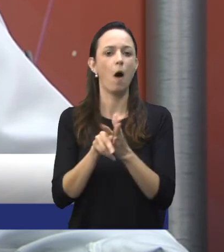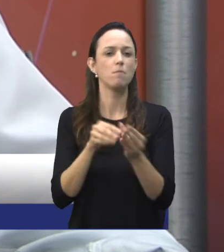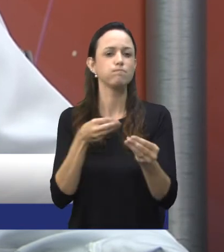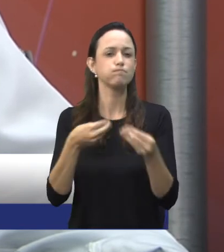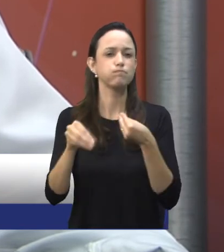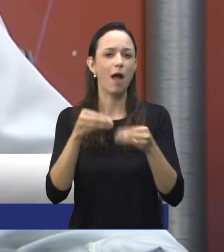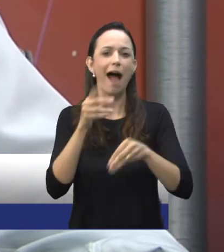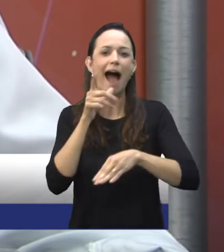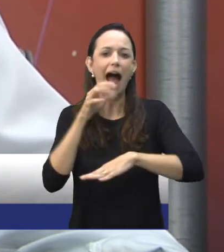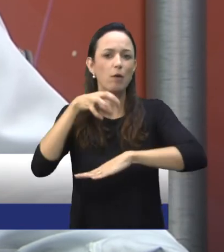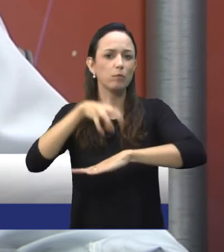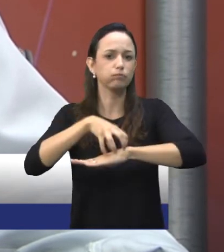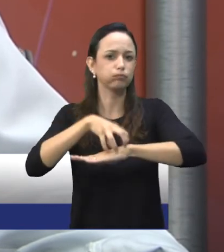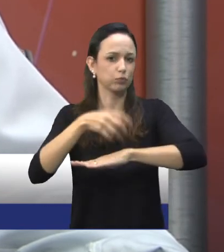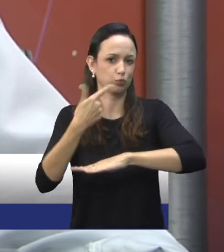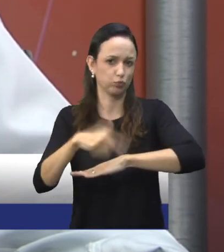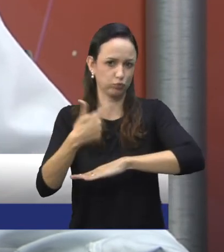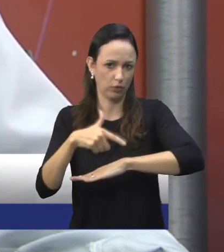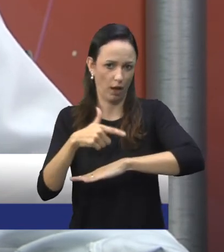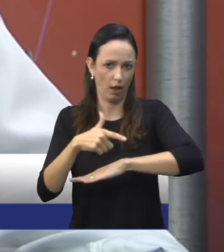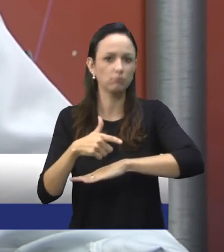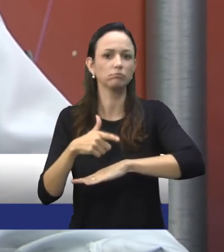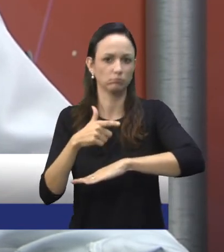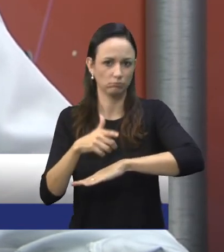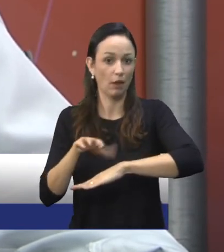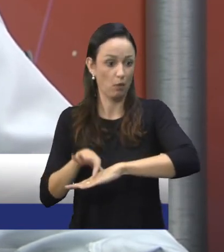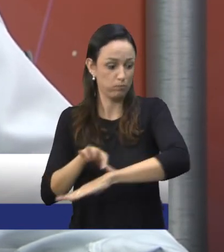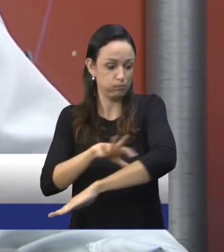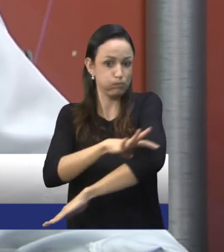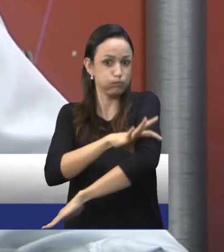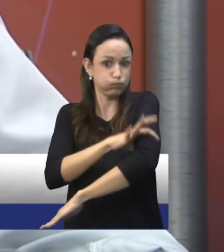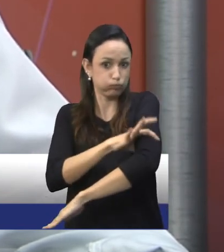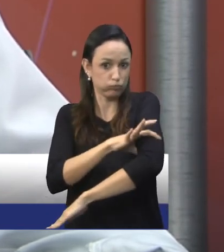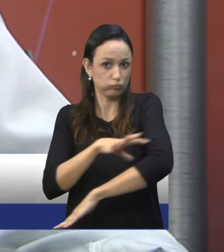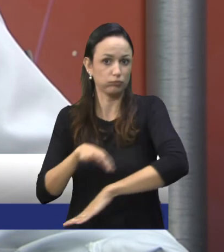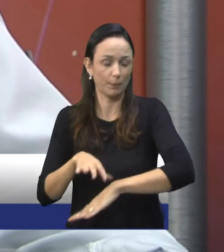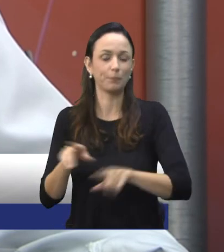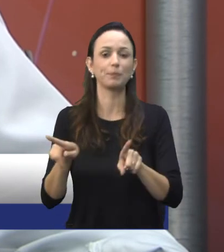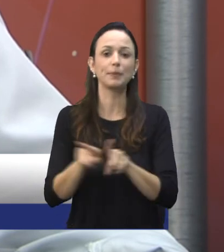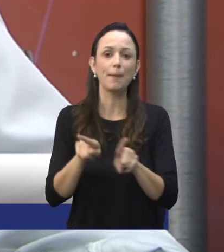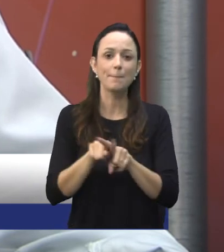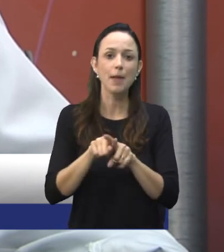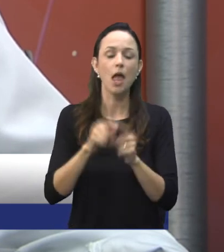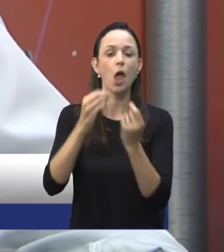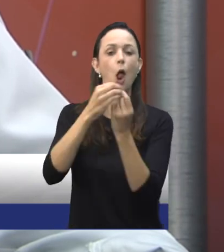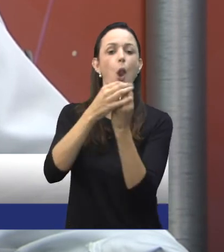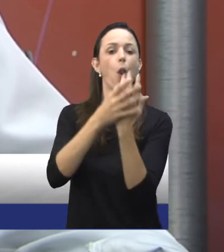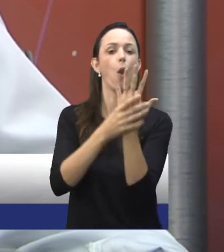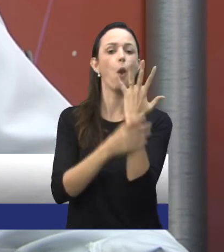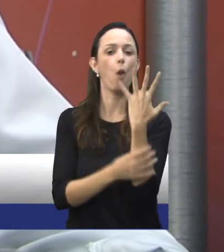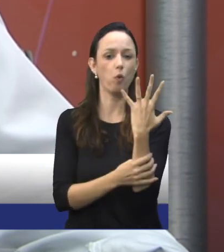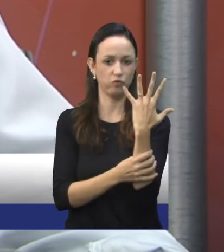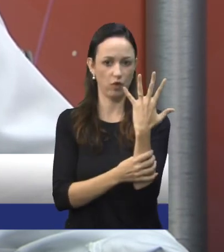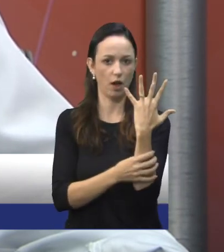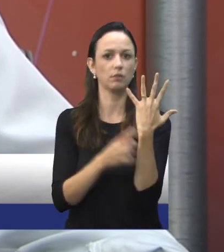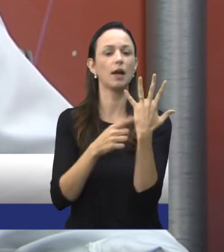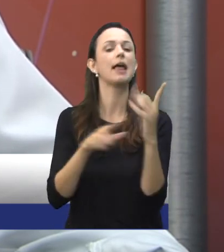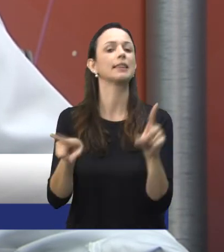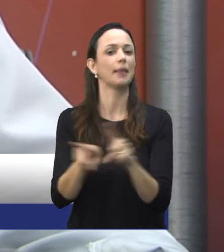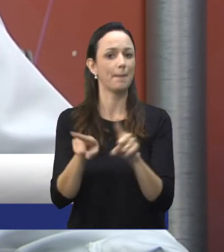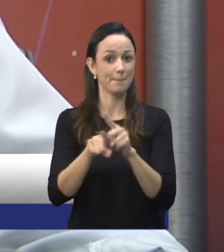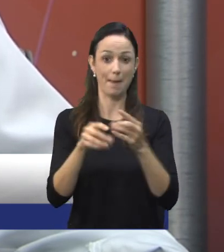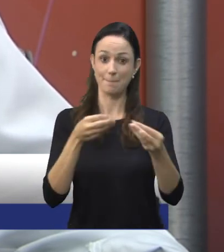pelo menos até o joelho, né? E a utilização de luvas. Luvas também de material